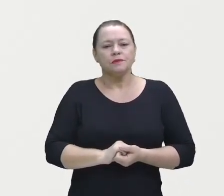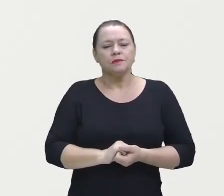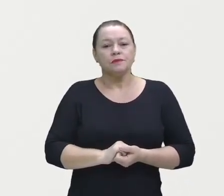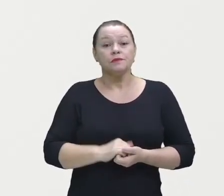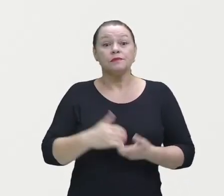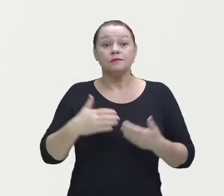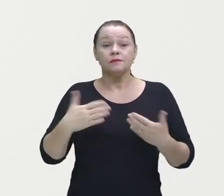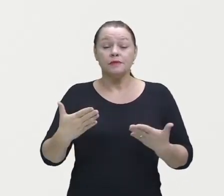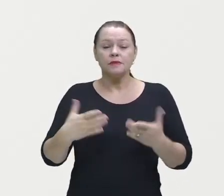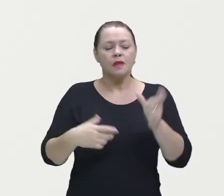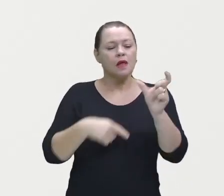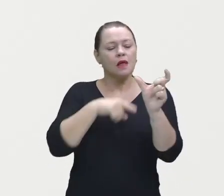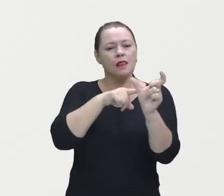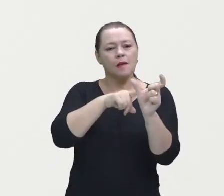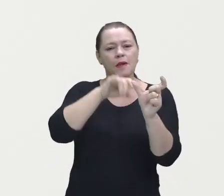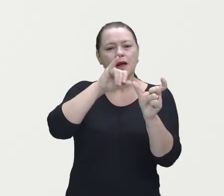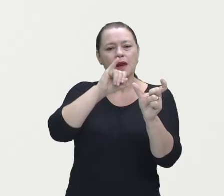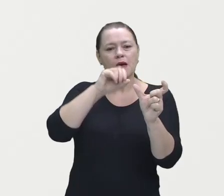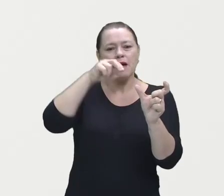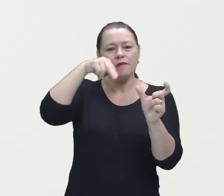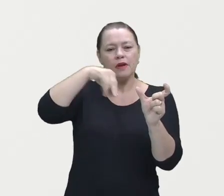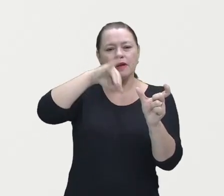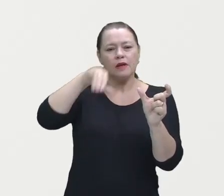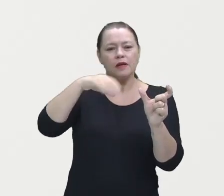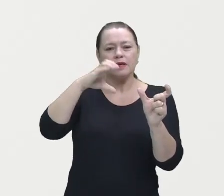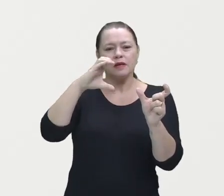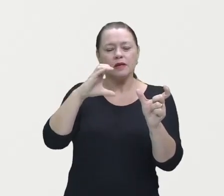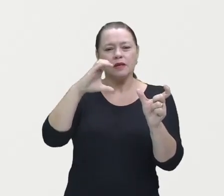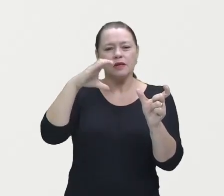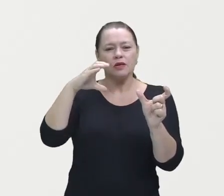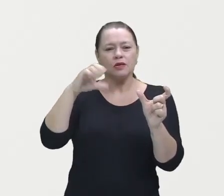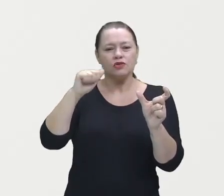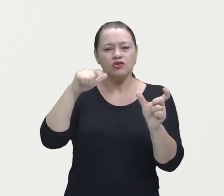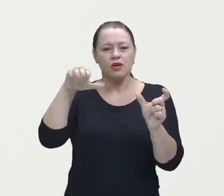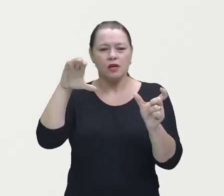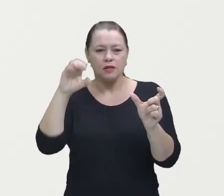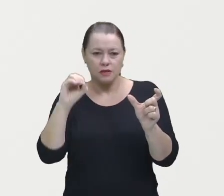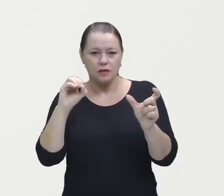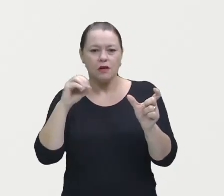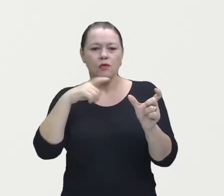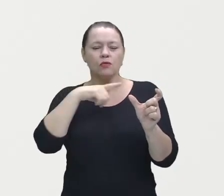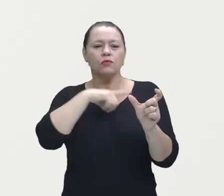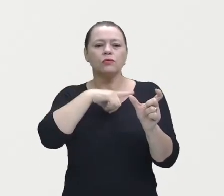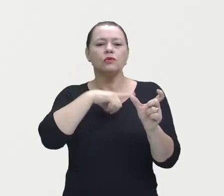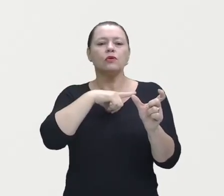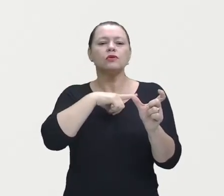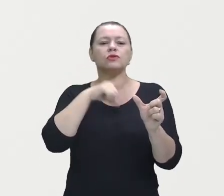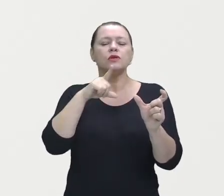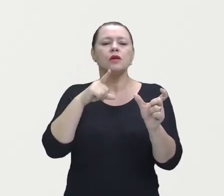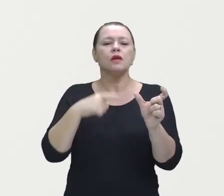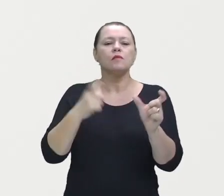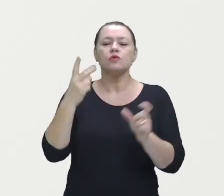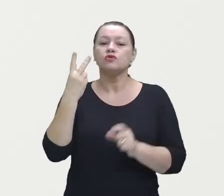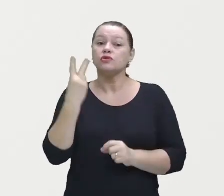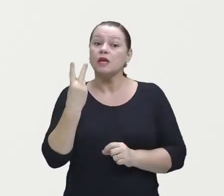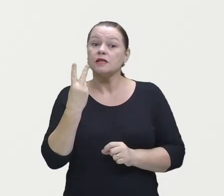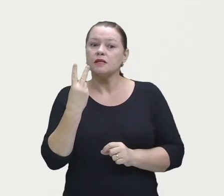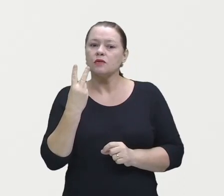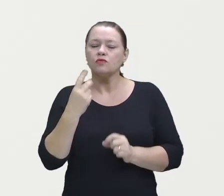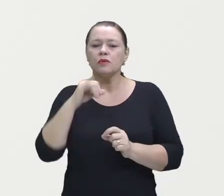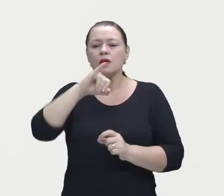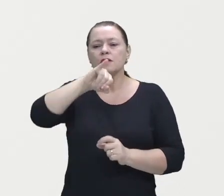Ainda na palavra injeção, nós temos aqui a segunda sílaba,